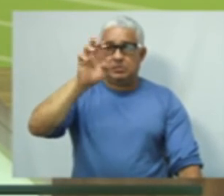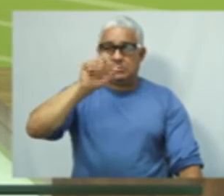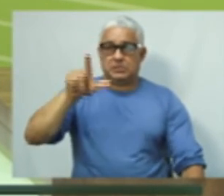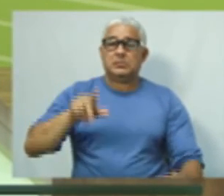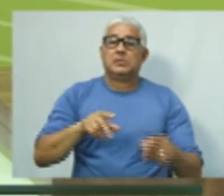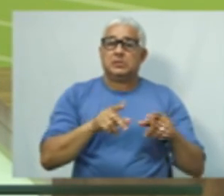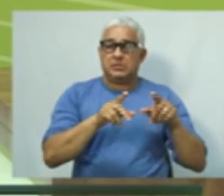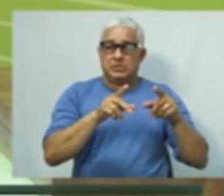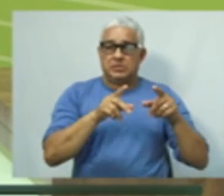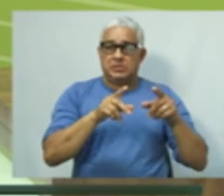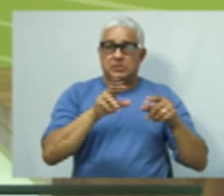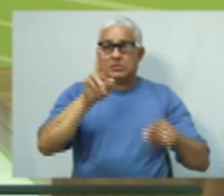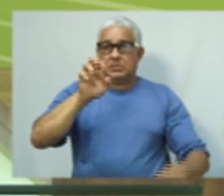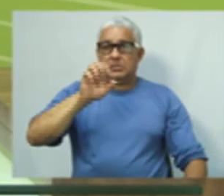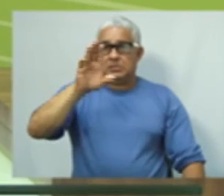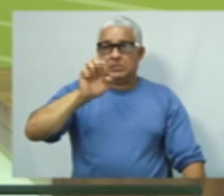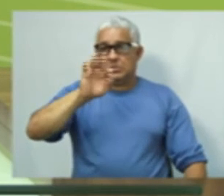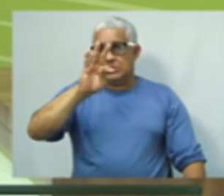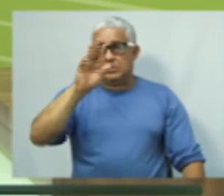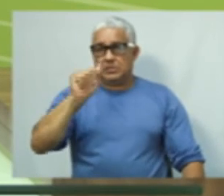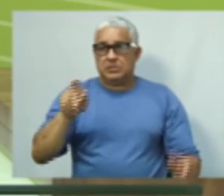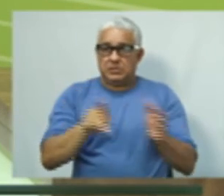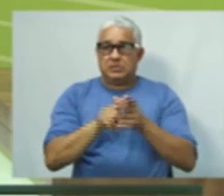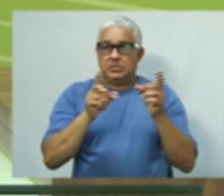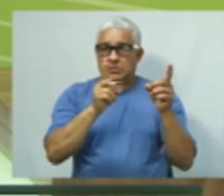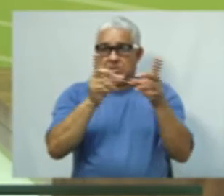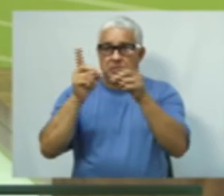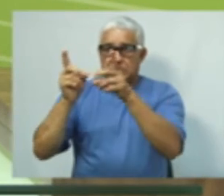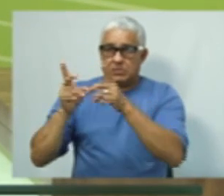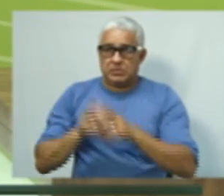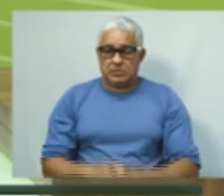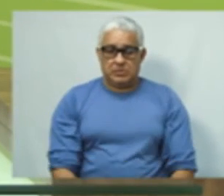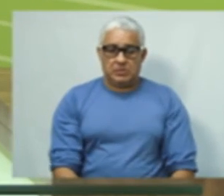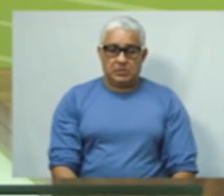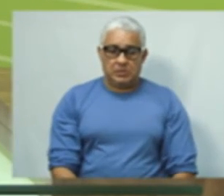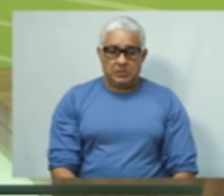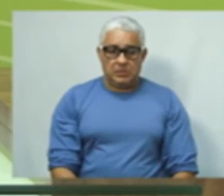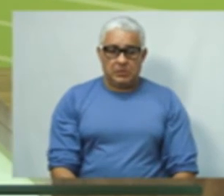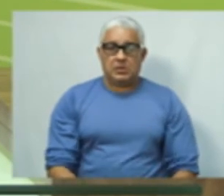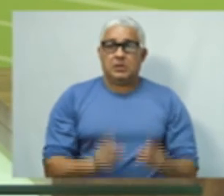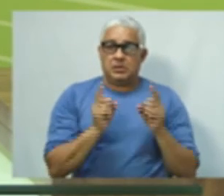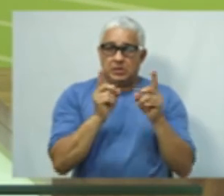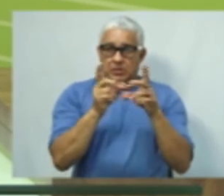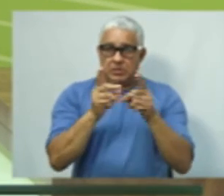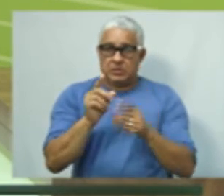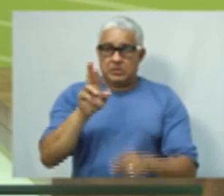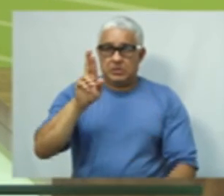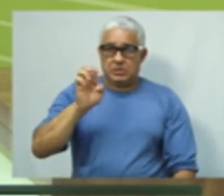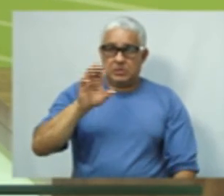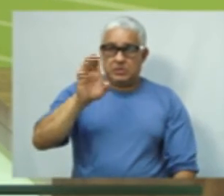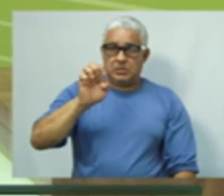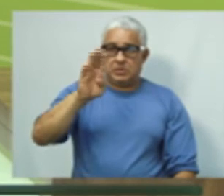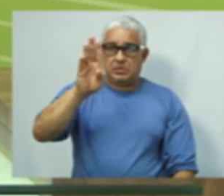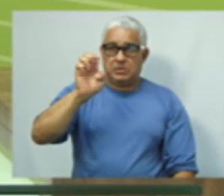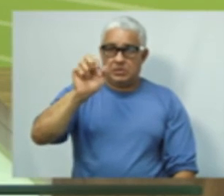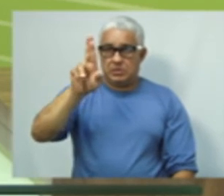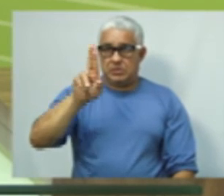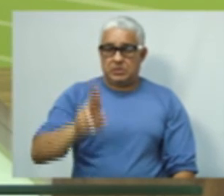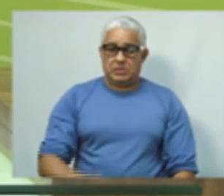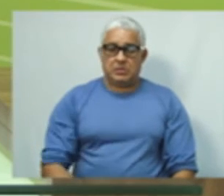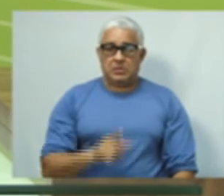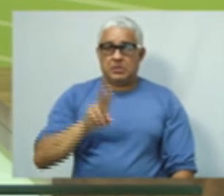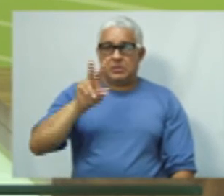vendas, as vendas em si, depois as vendas a receber. Nós temos uma